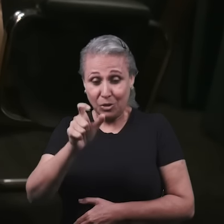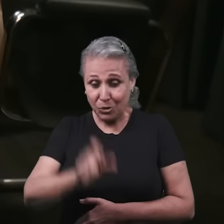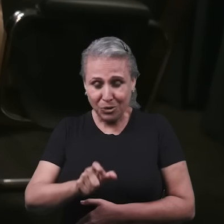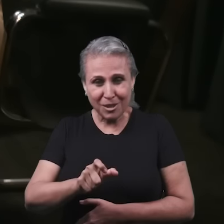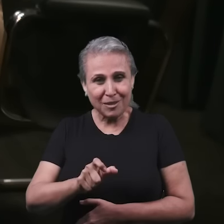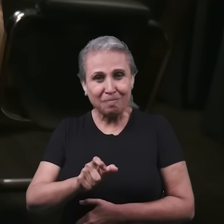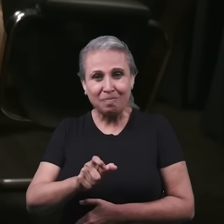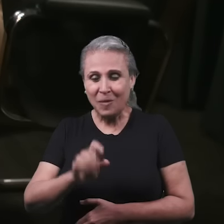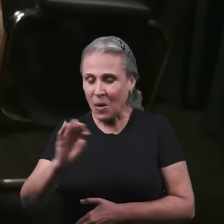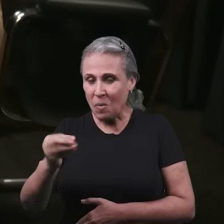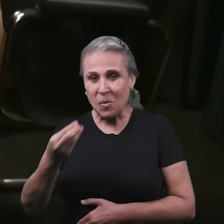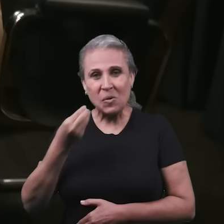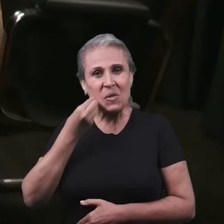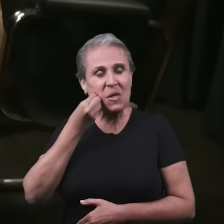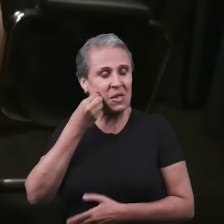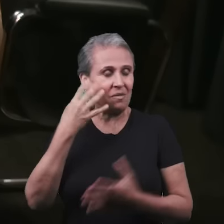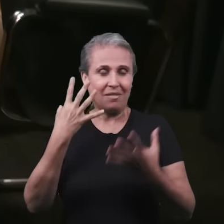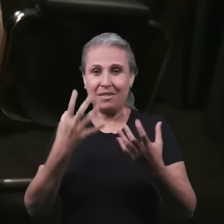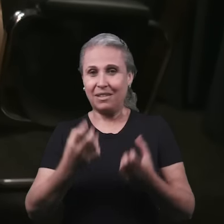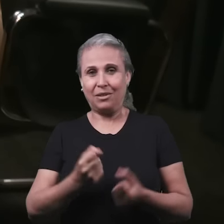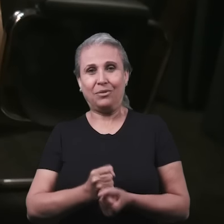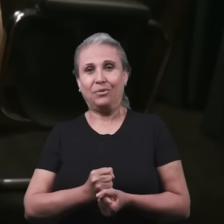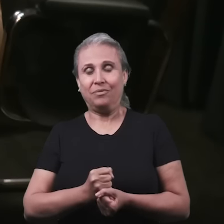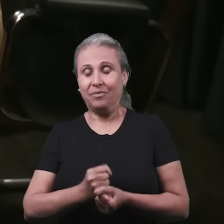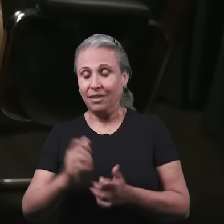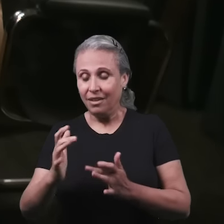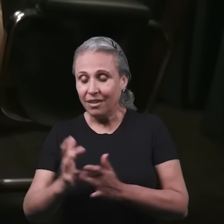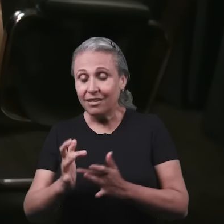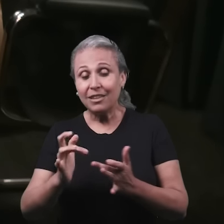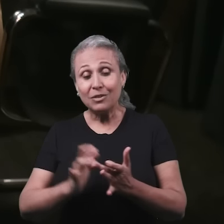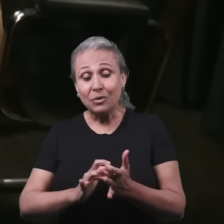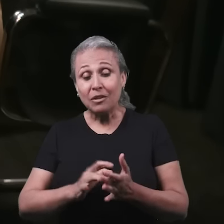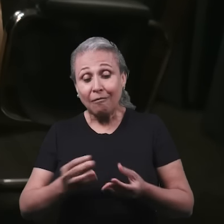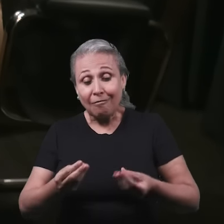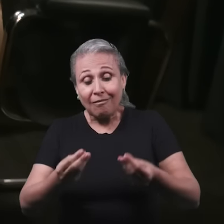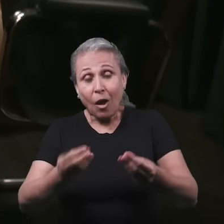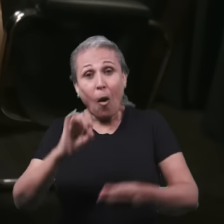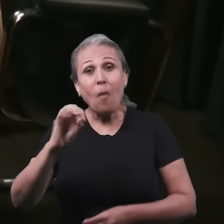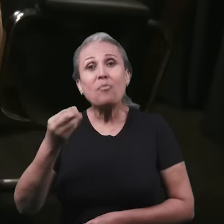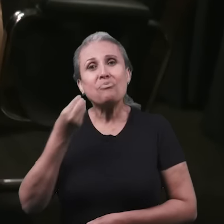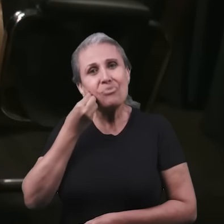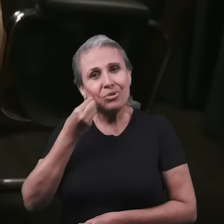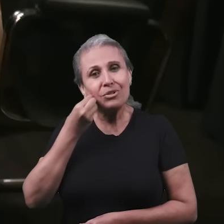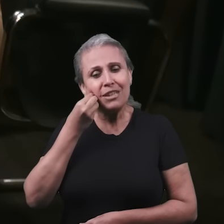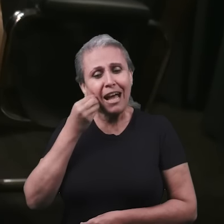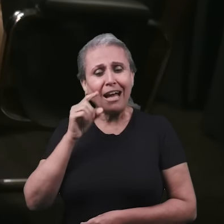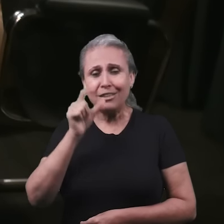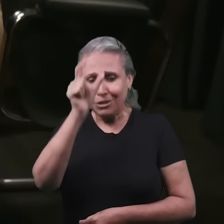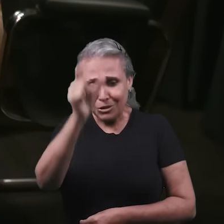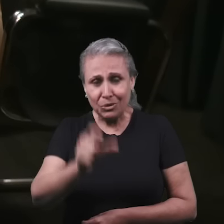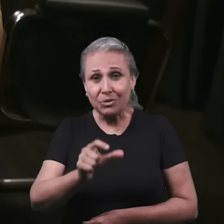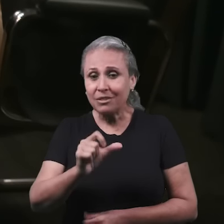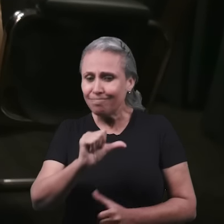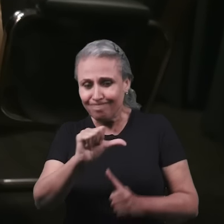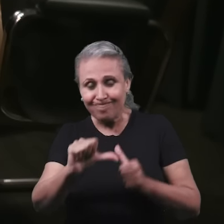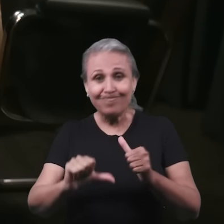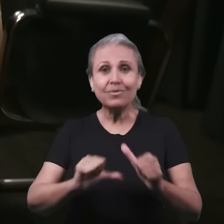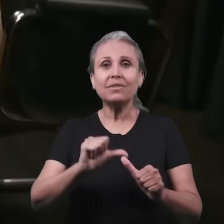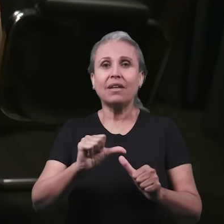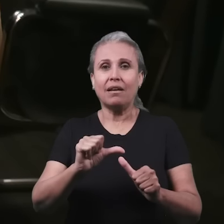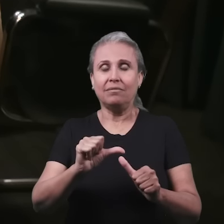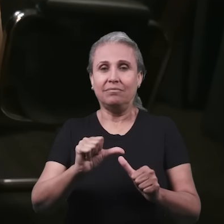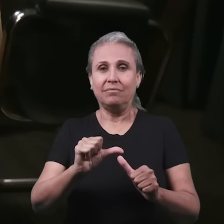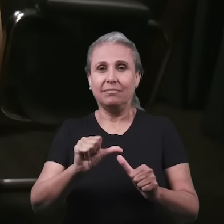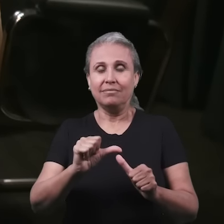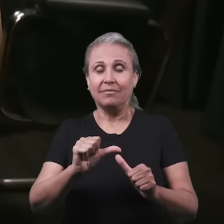Que como você menciona no jantar ali, foi dada a oportunidade, o Senhor Jesus ele fala que ali um deles iria traí-lo,